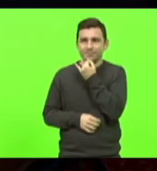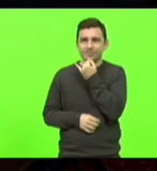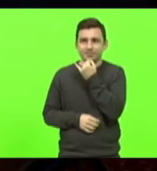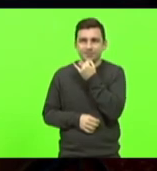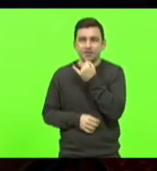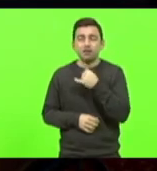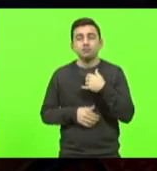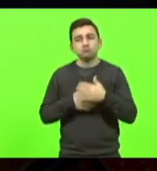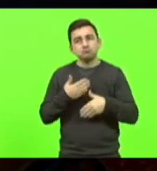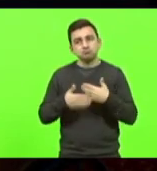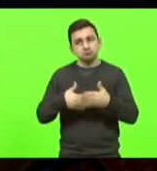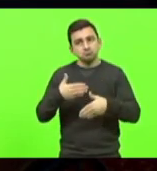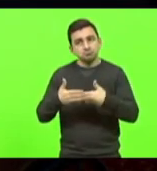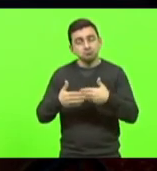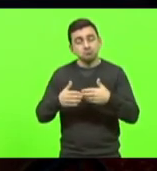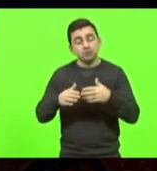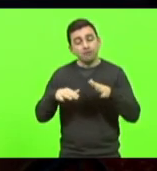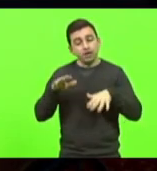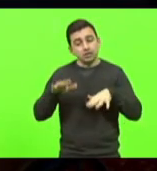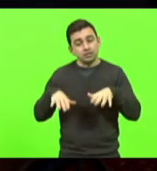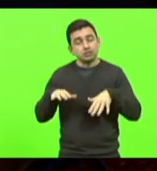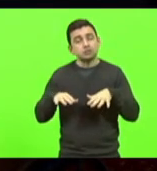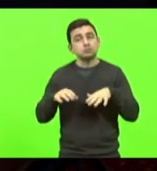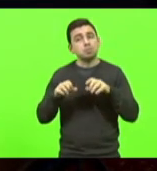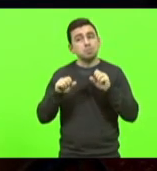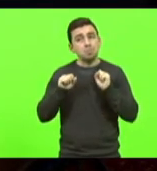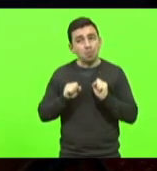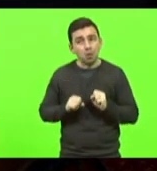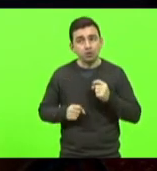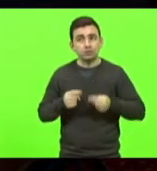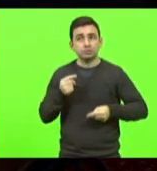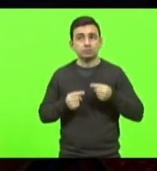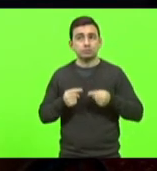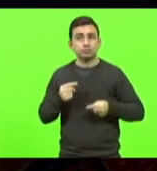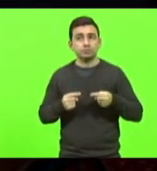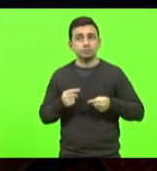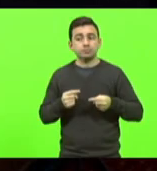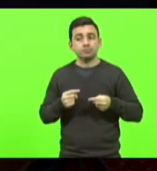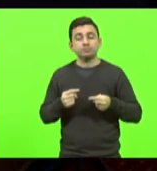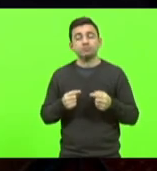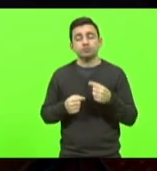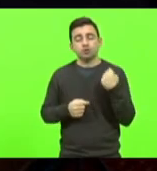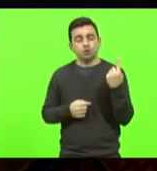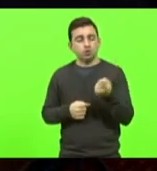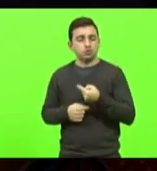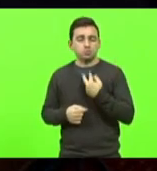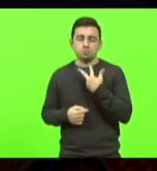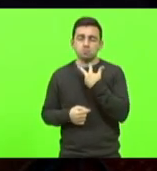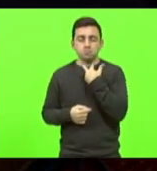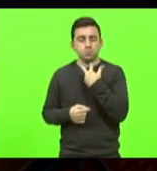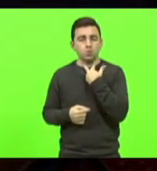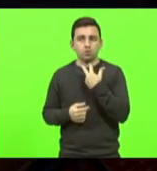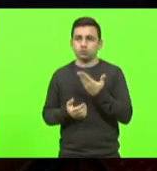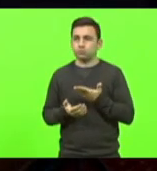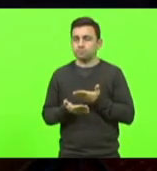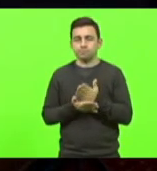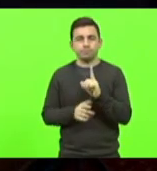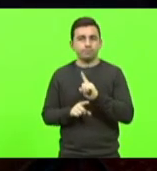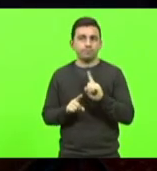no outro encaminhamento seja possível debater esse assunto mas não eu não poderemos aprovar nessa casa hoje